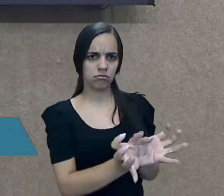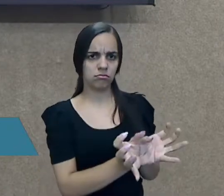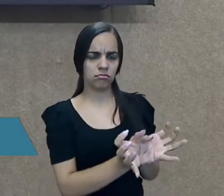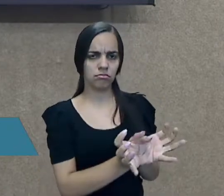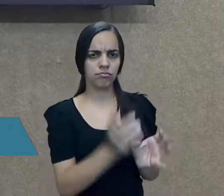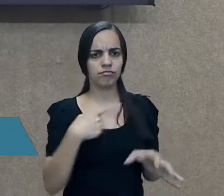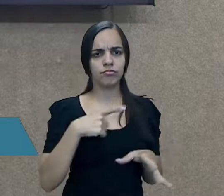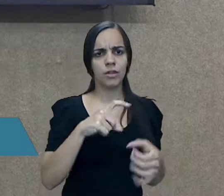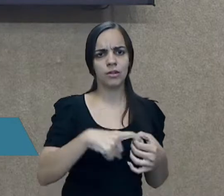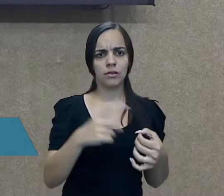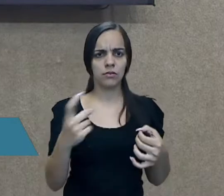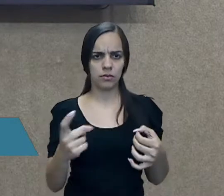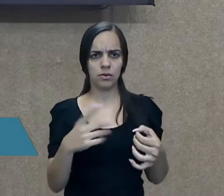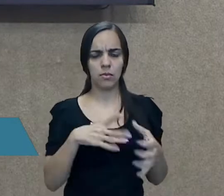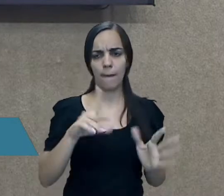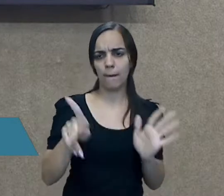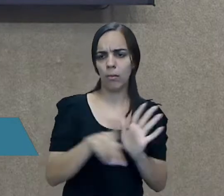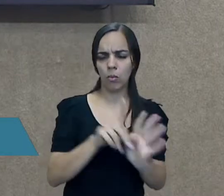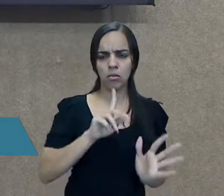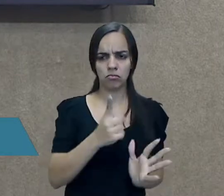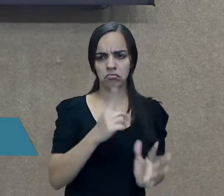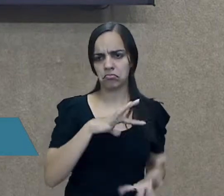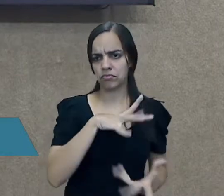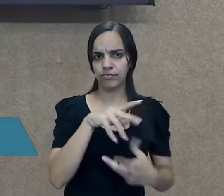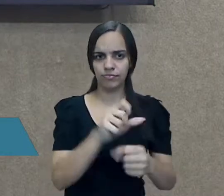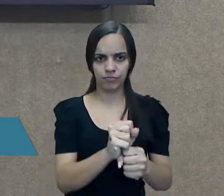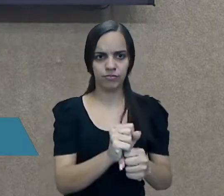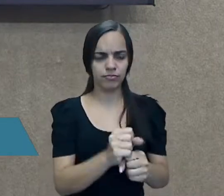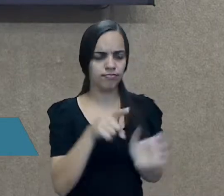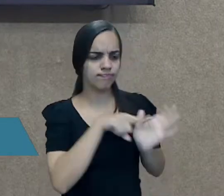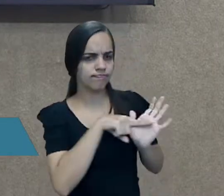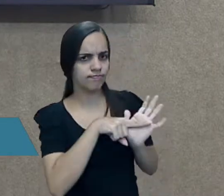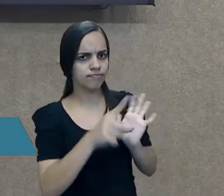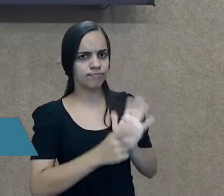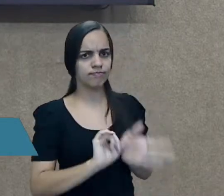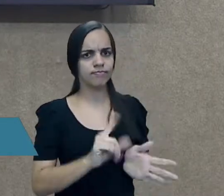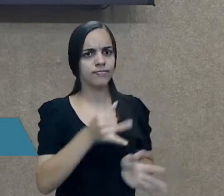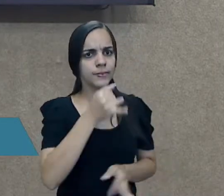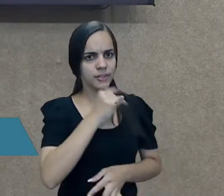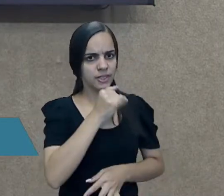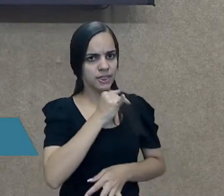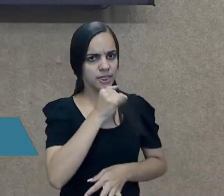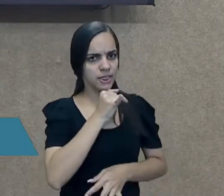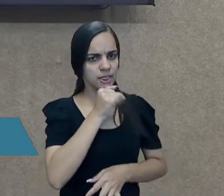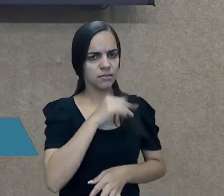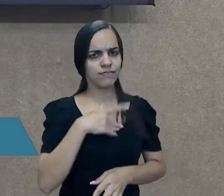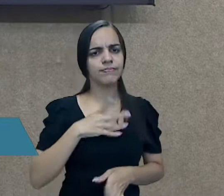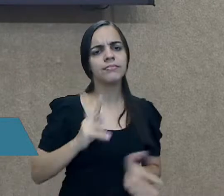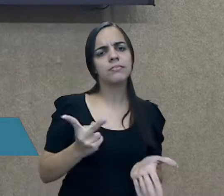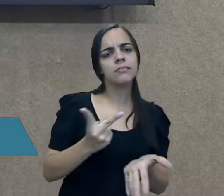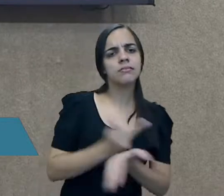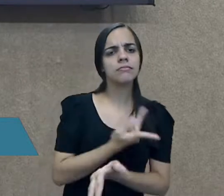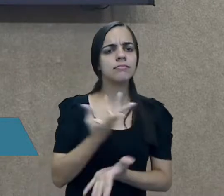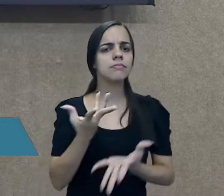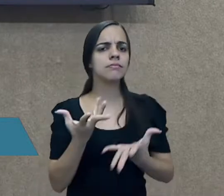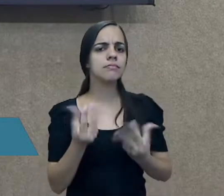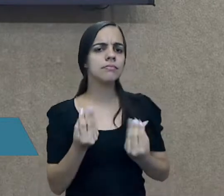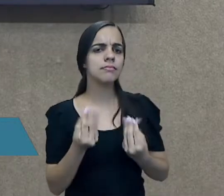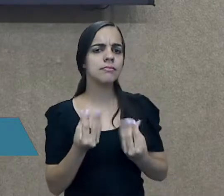determinada área geográfica. Um exemplo que acontece muito